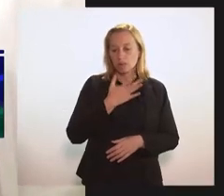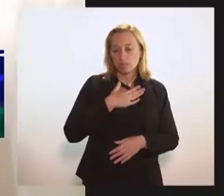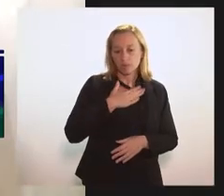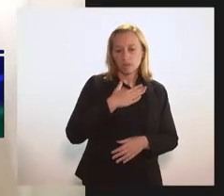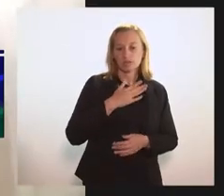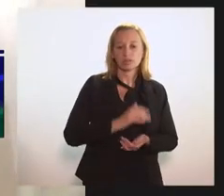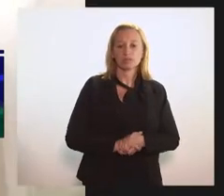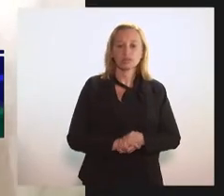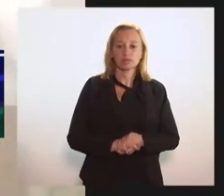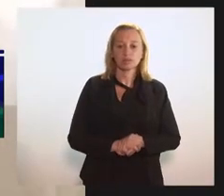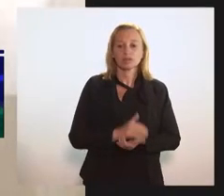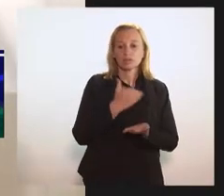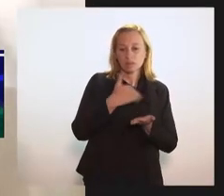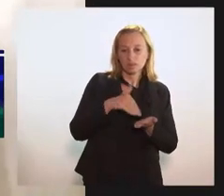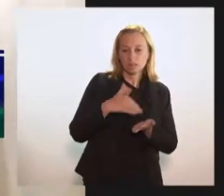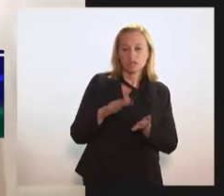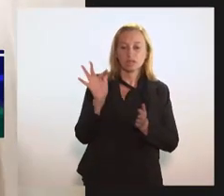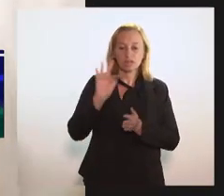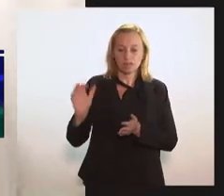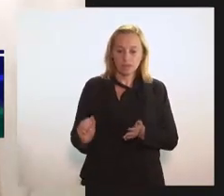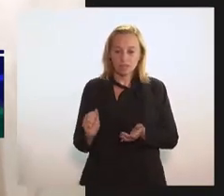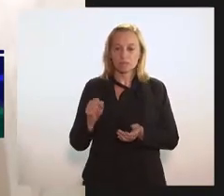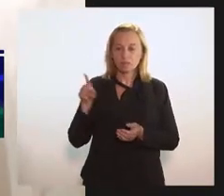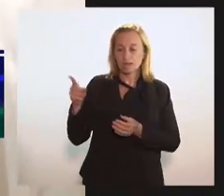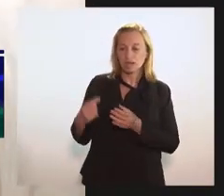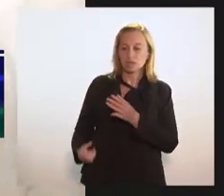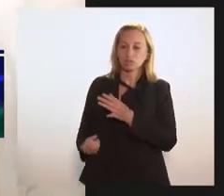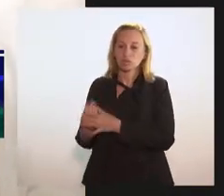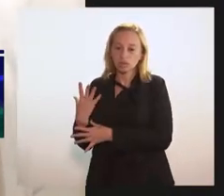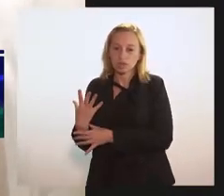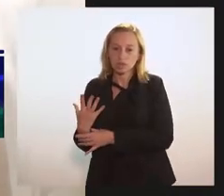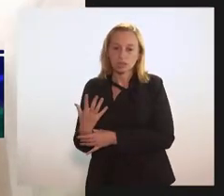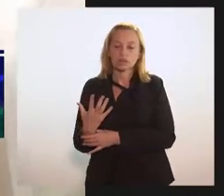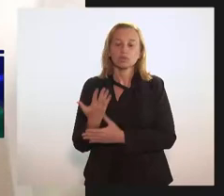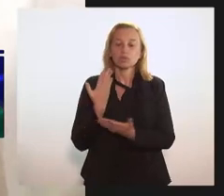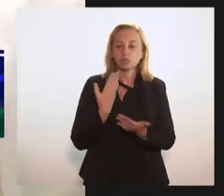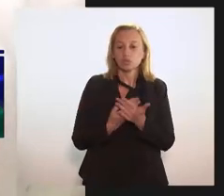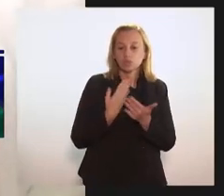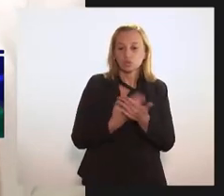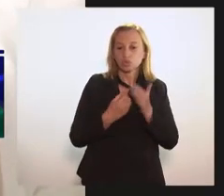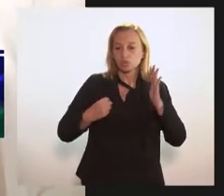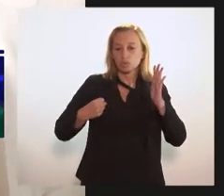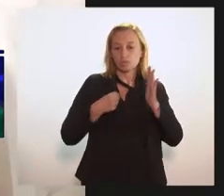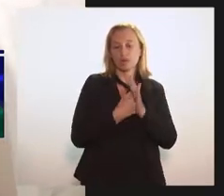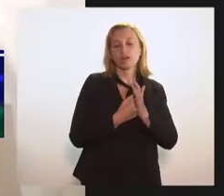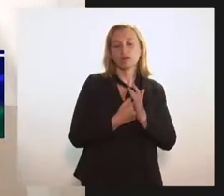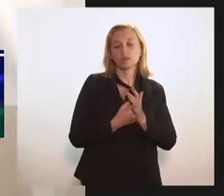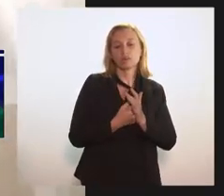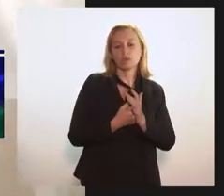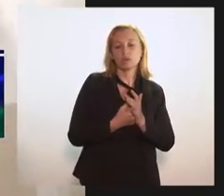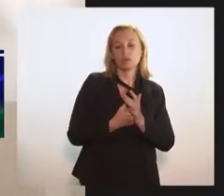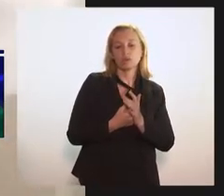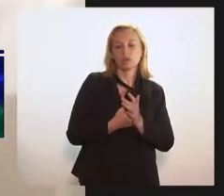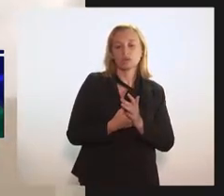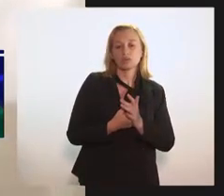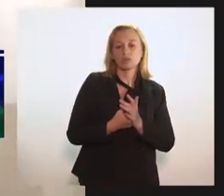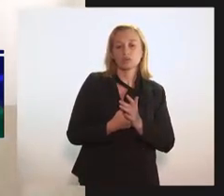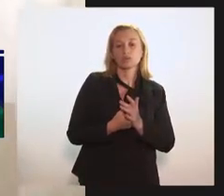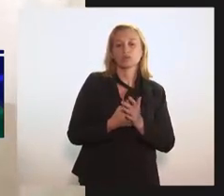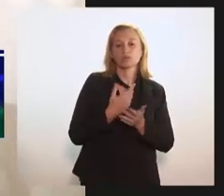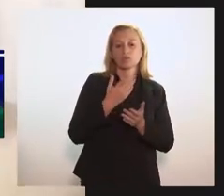fosse remetido à Secretaria de Fazenda para que eles produzissem o estudo de impacto desse projeto